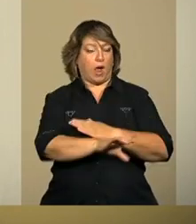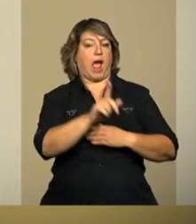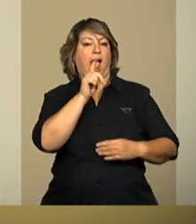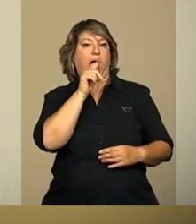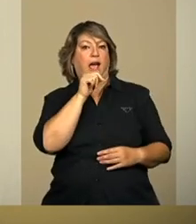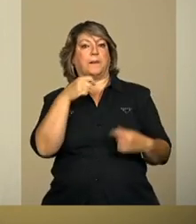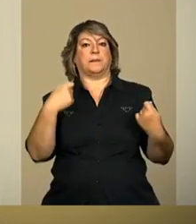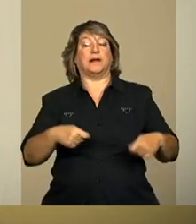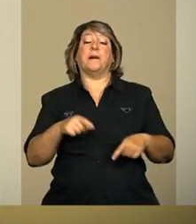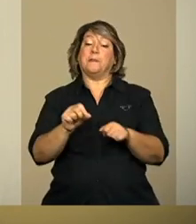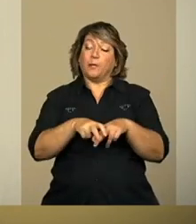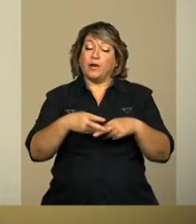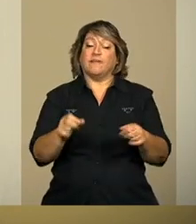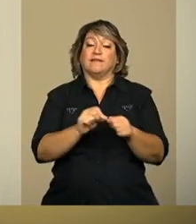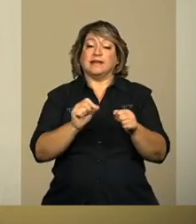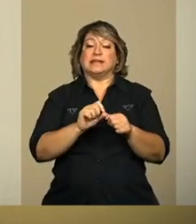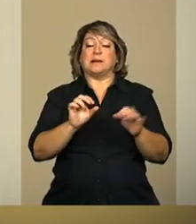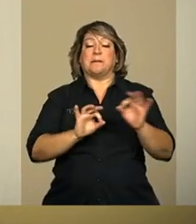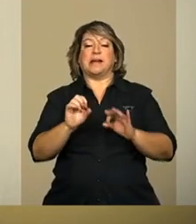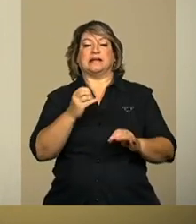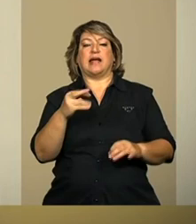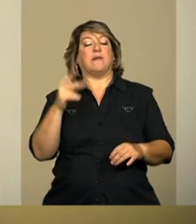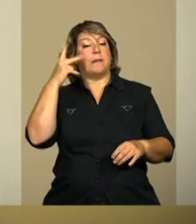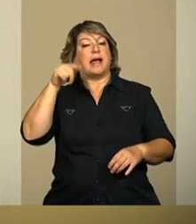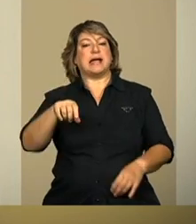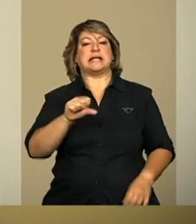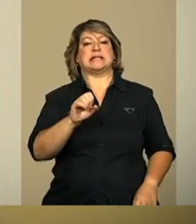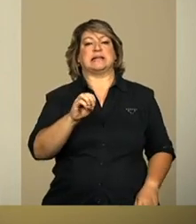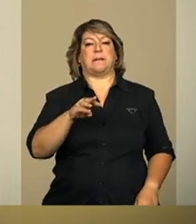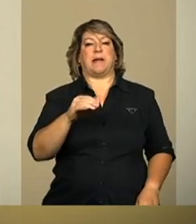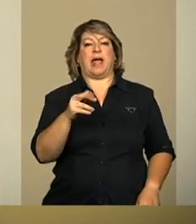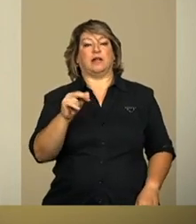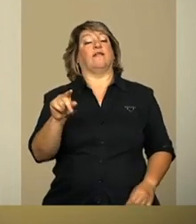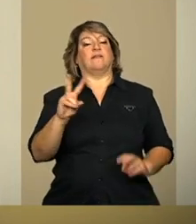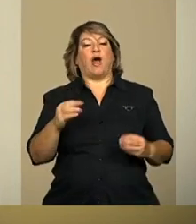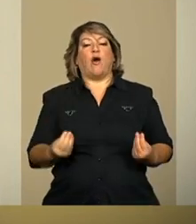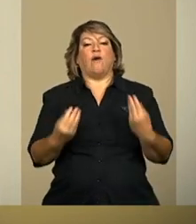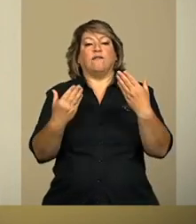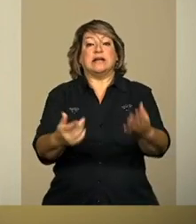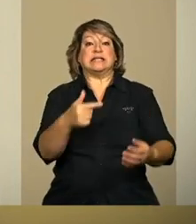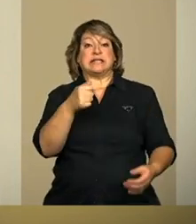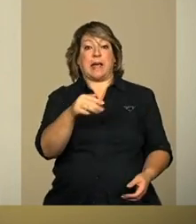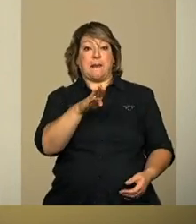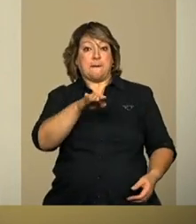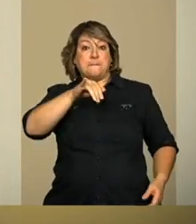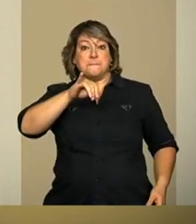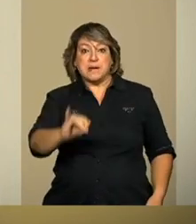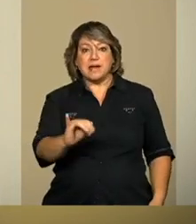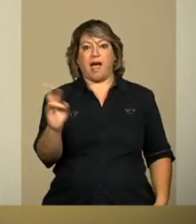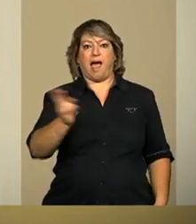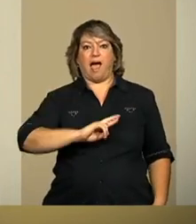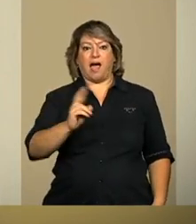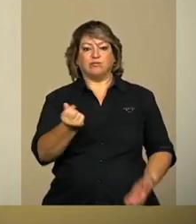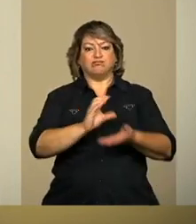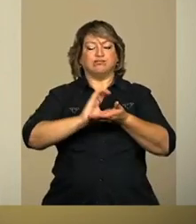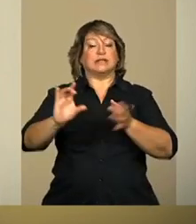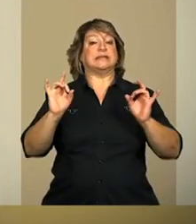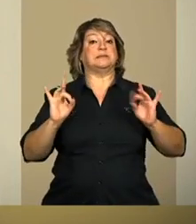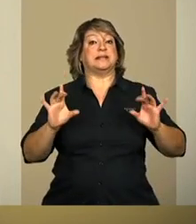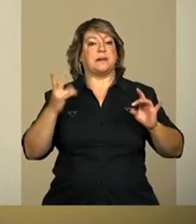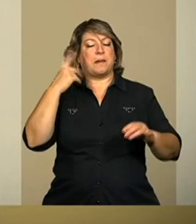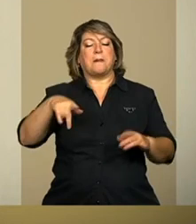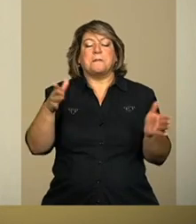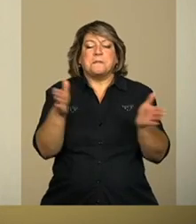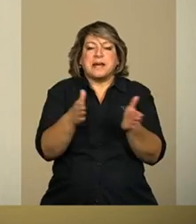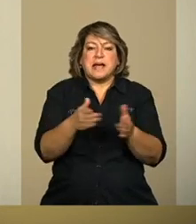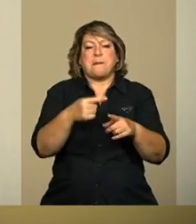isso que fizemos o plano safra para o semiárido que vai oferecer R bilhões deais de crédito especial para